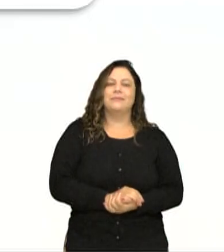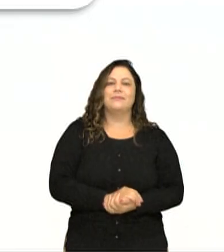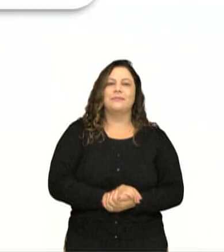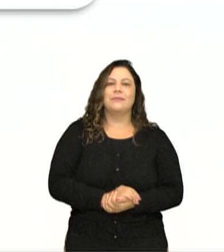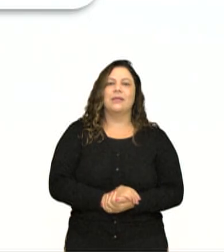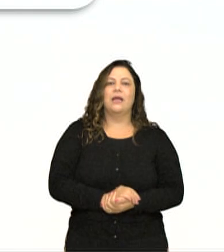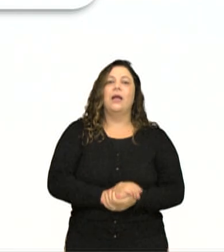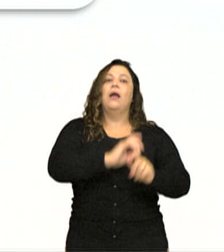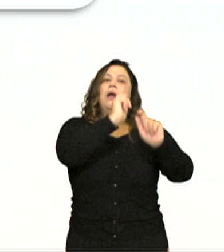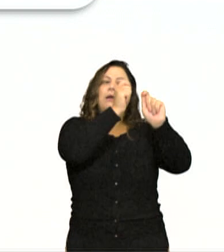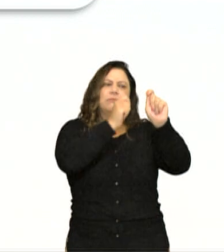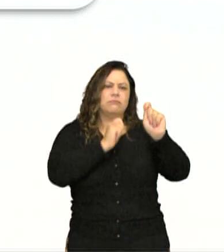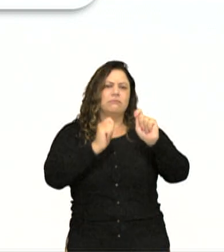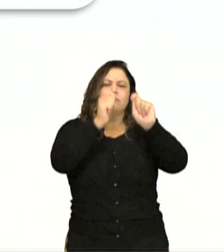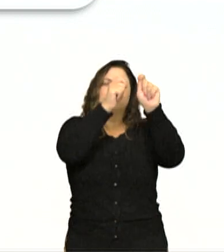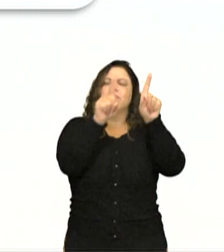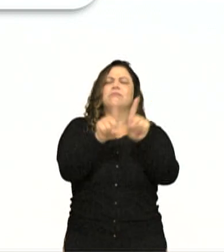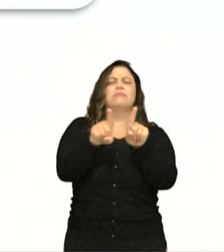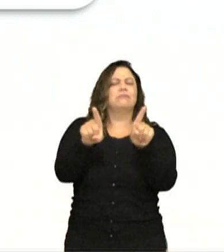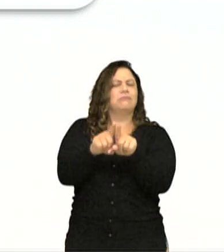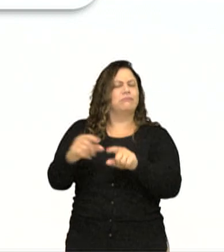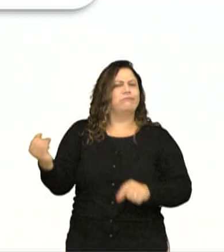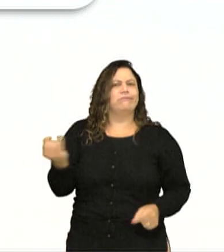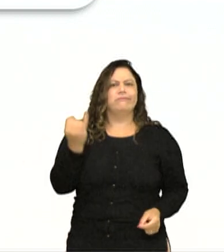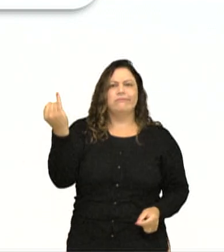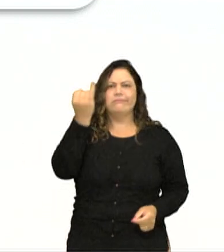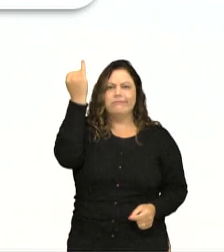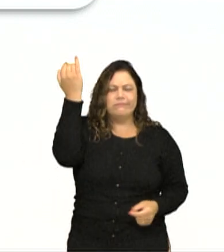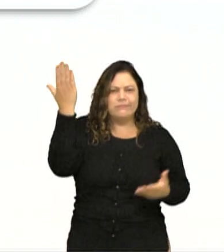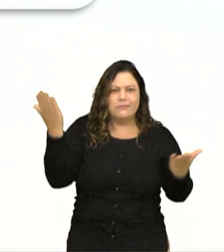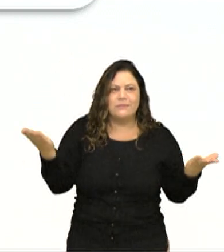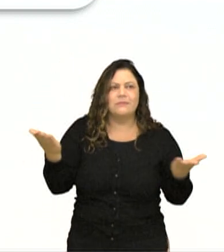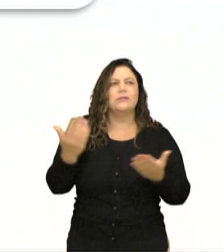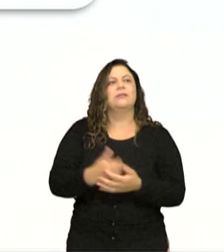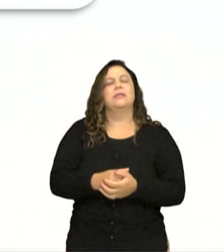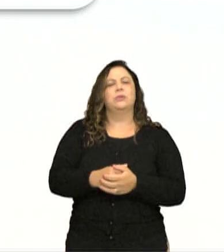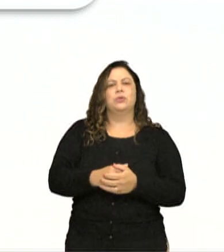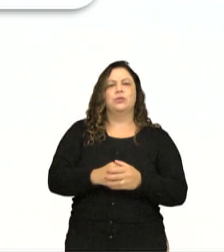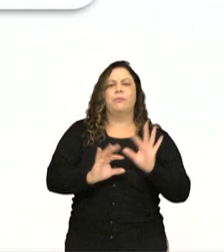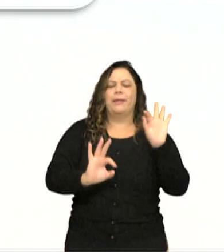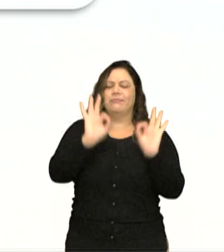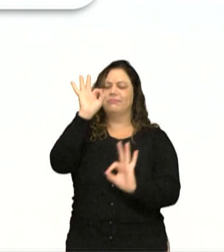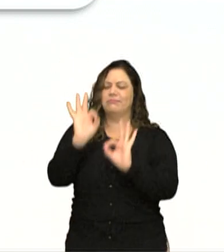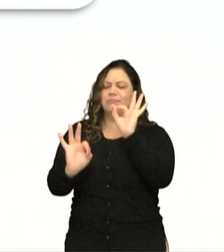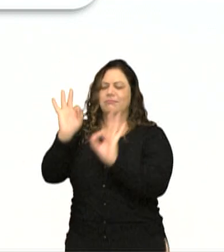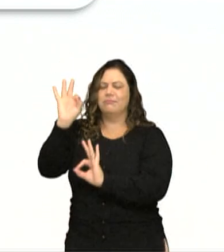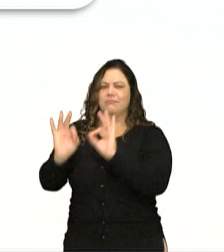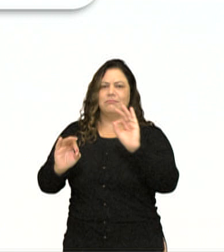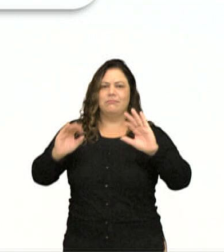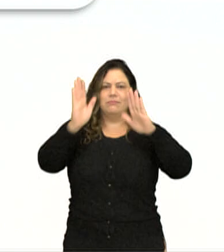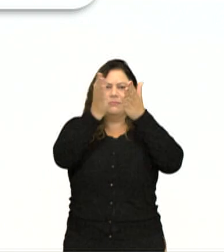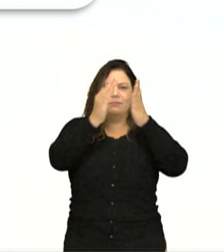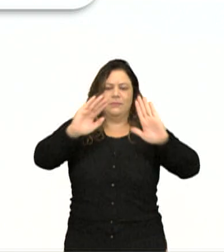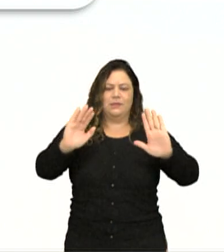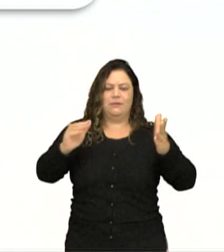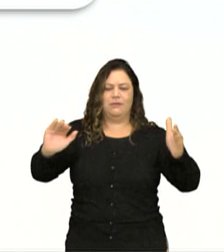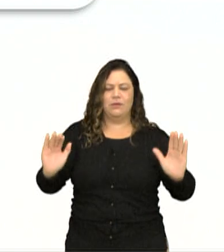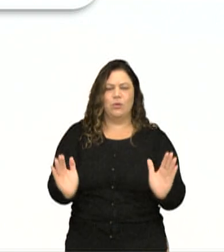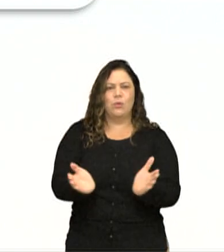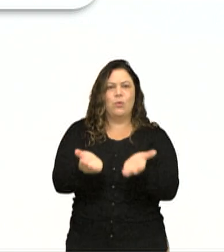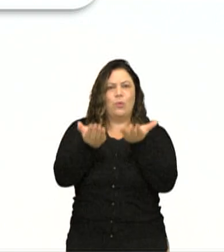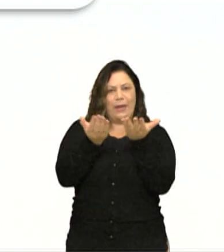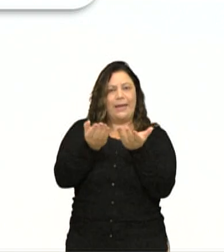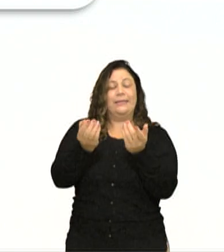Esculturas, né? Também de grande importância, né? Super elaboradas, né? Então, os vasos gregos, além de servir para rituais